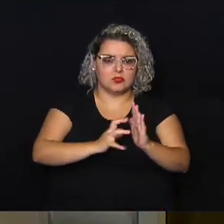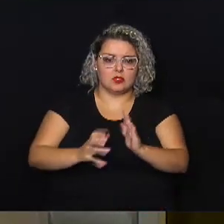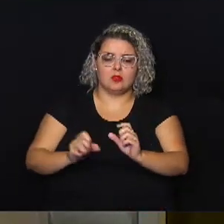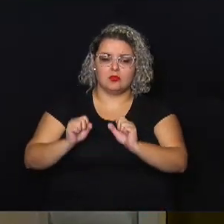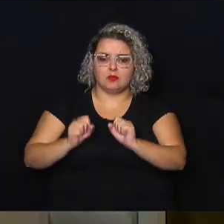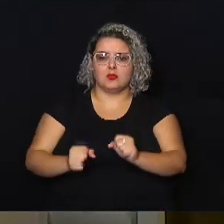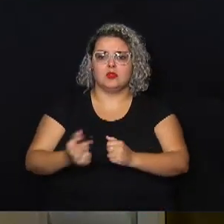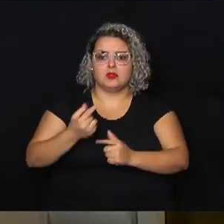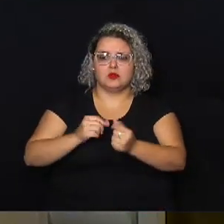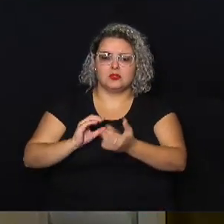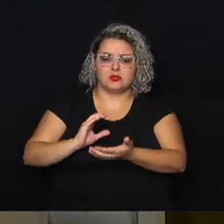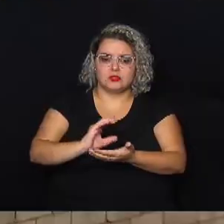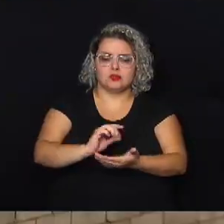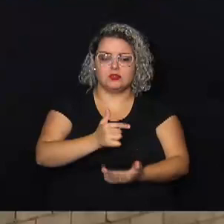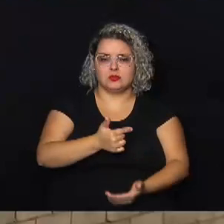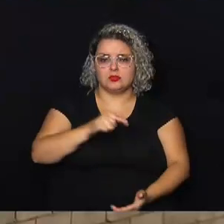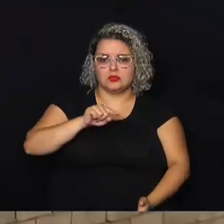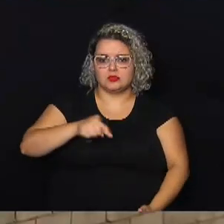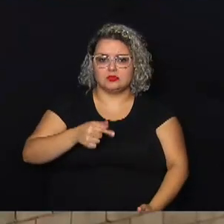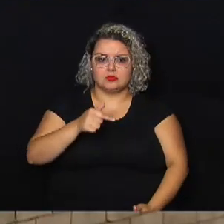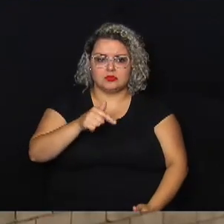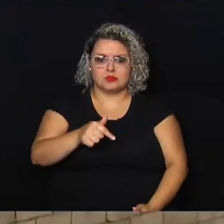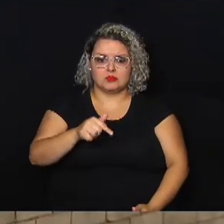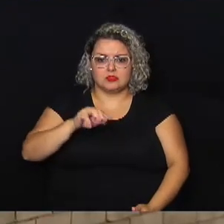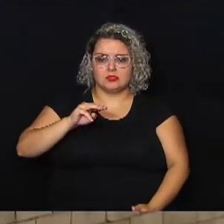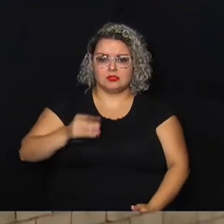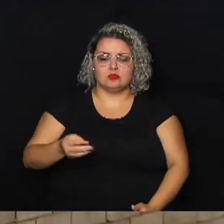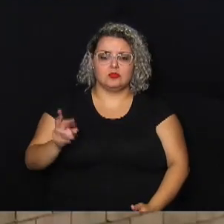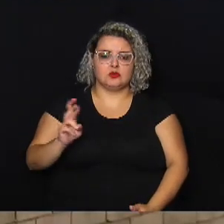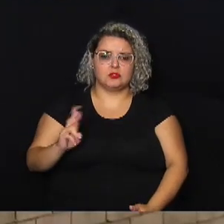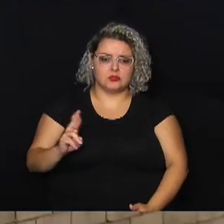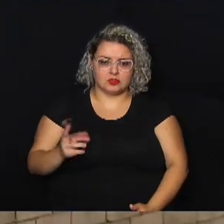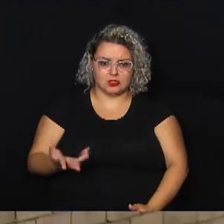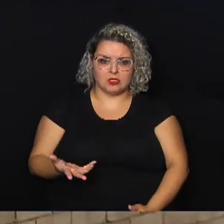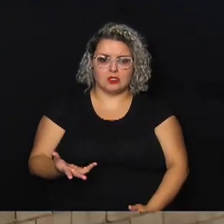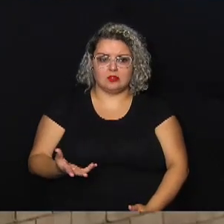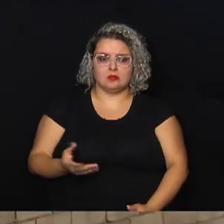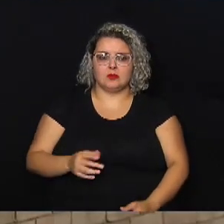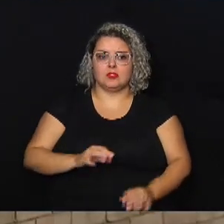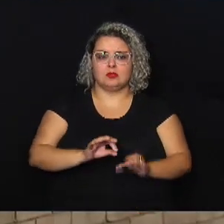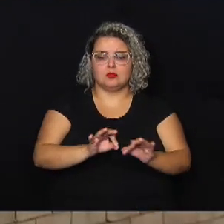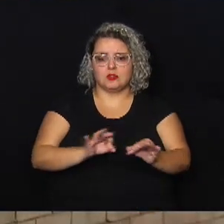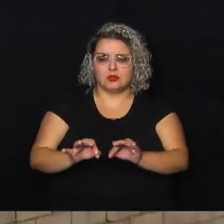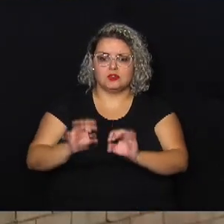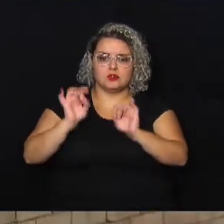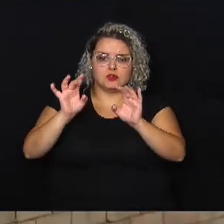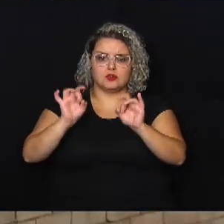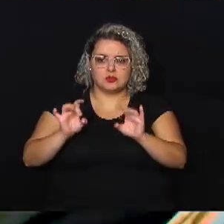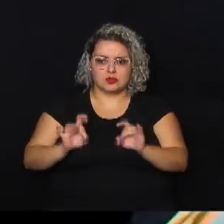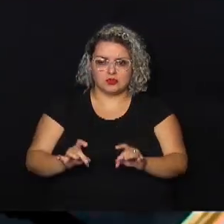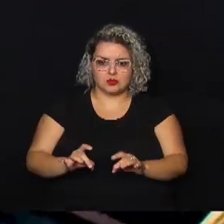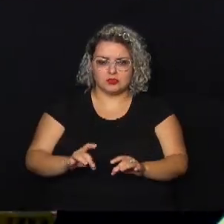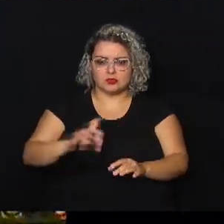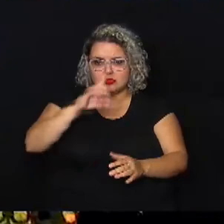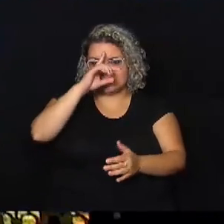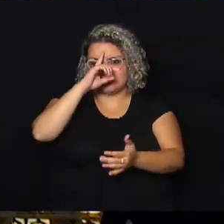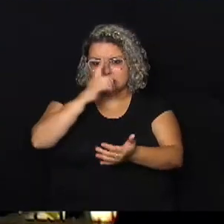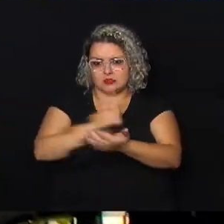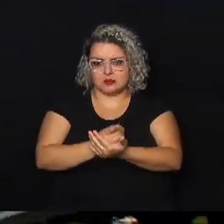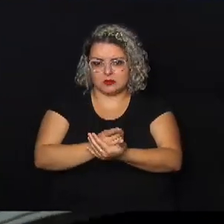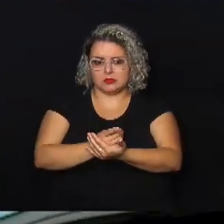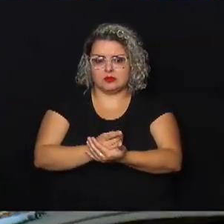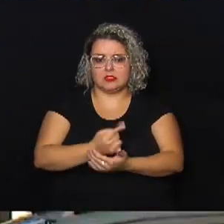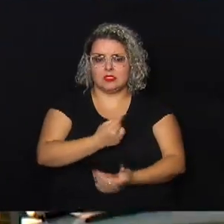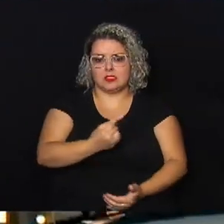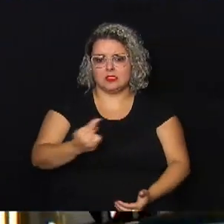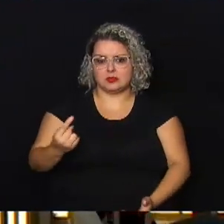destinar um total de 2,7 milhões de reais para projetos específicos determinados por eles, sendo